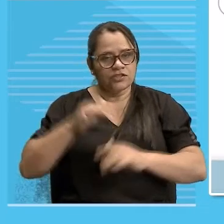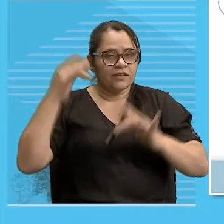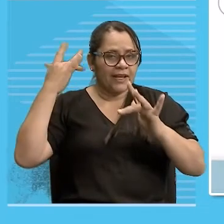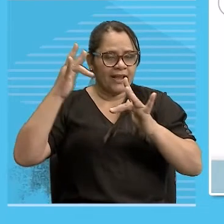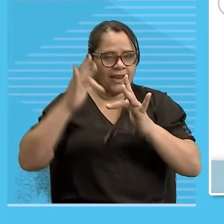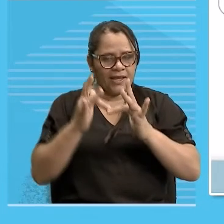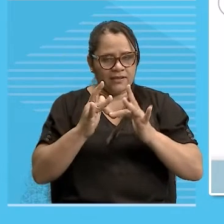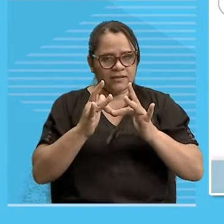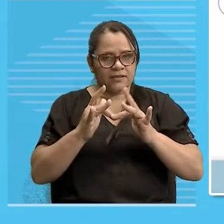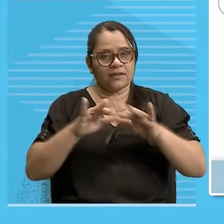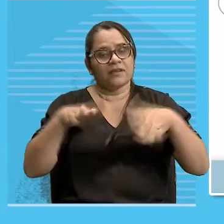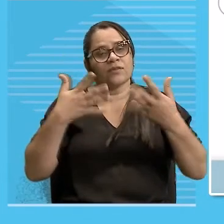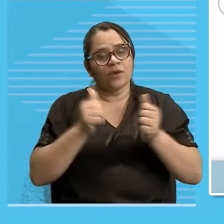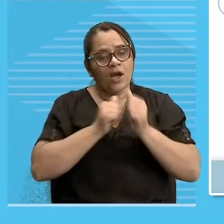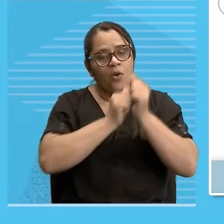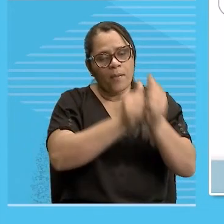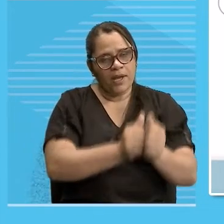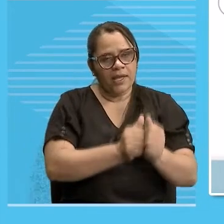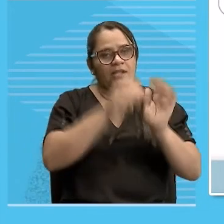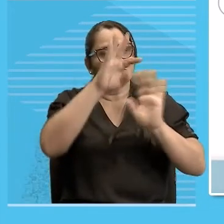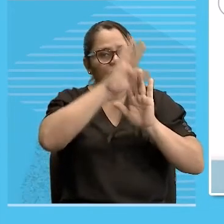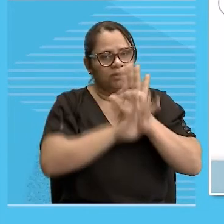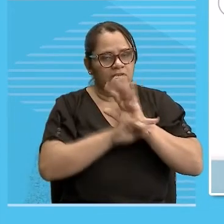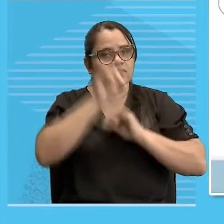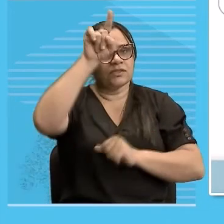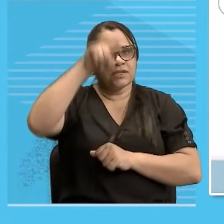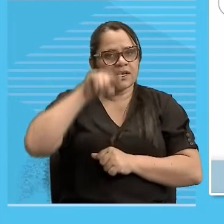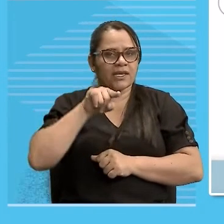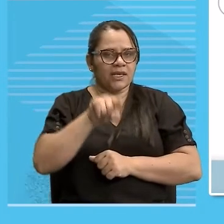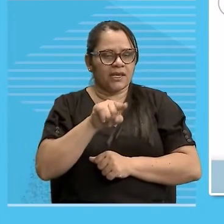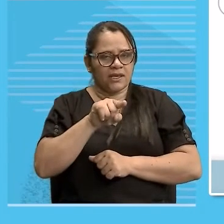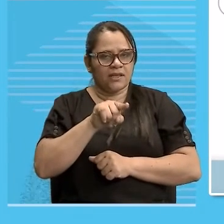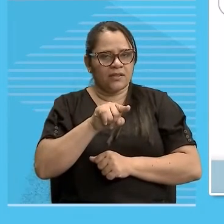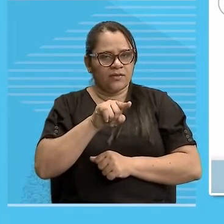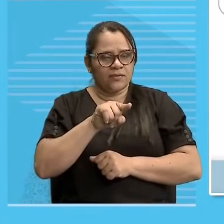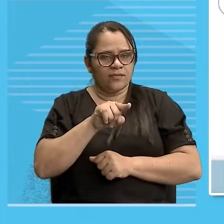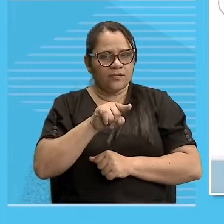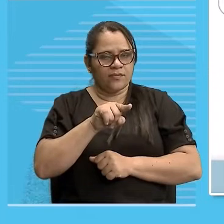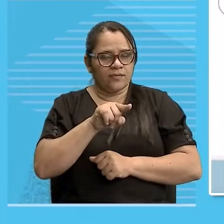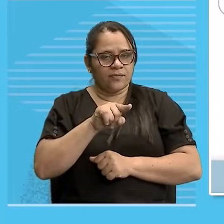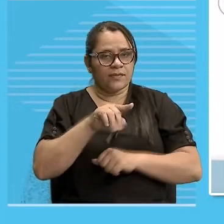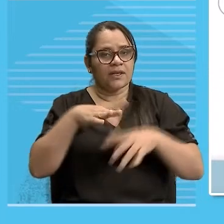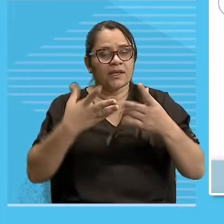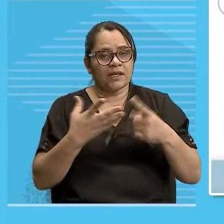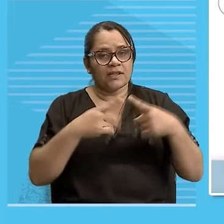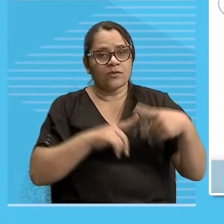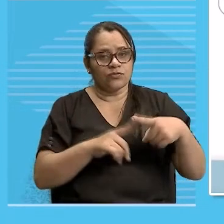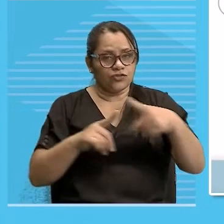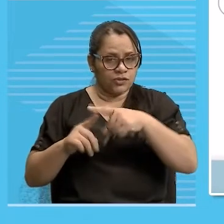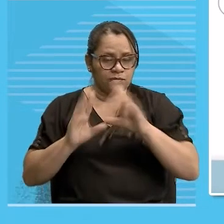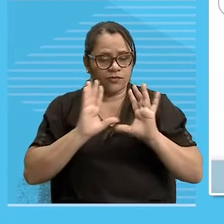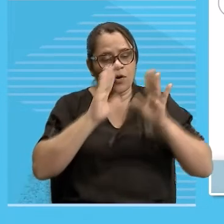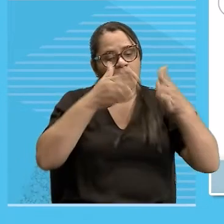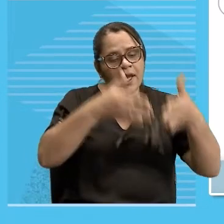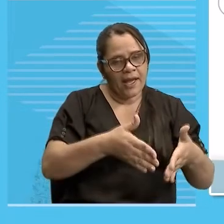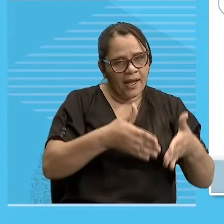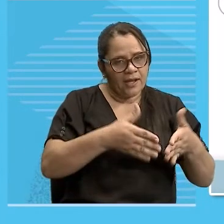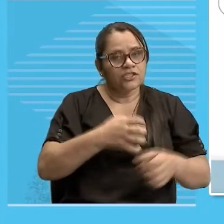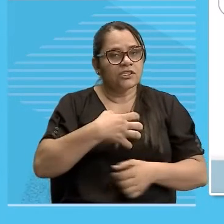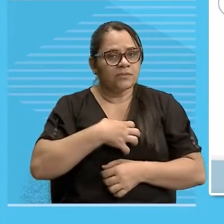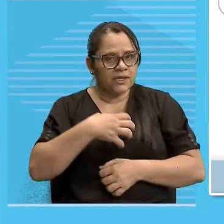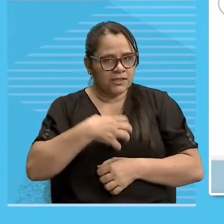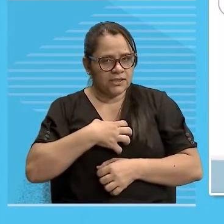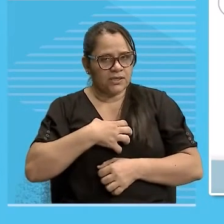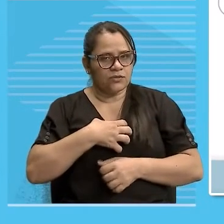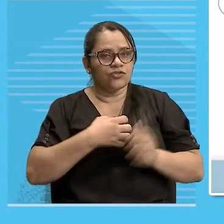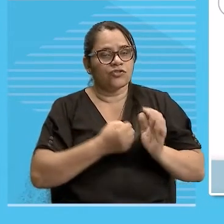interjeição estará lá seguida de sinais de pontuação que são tipicamente voltados para a expressão de sentimentos e as